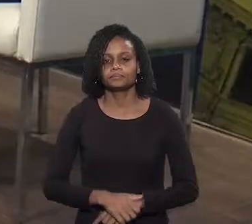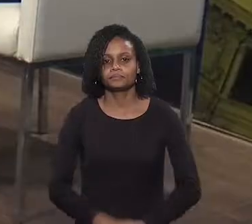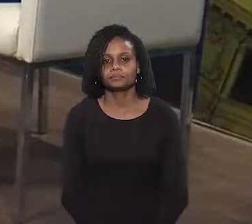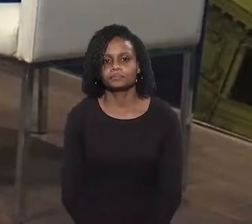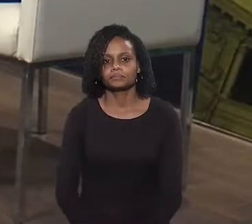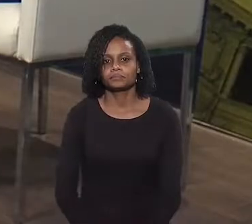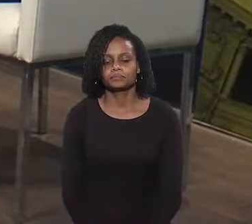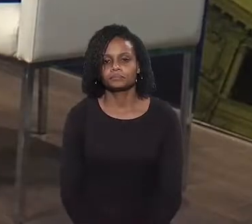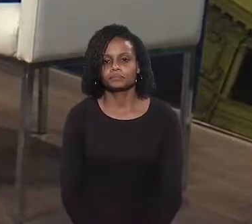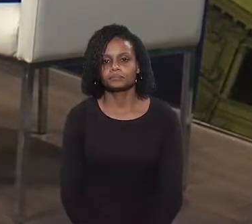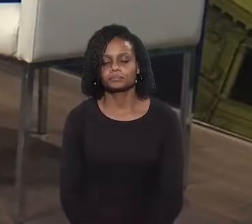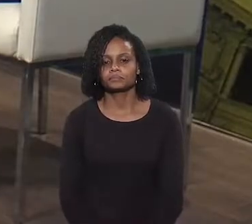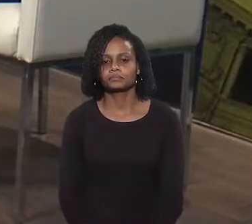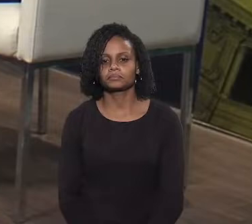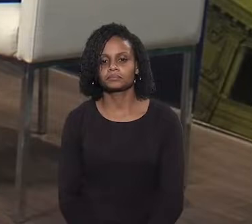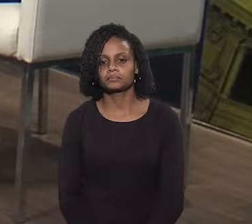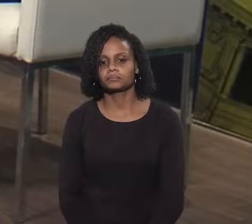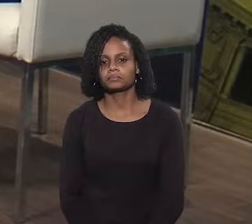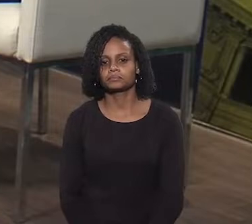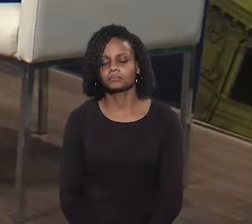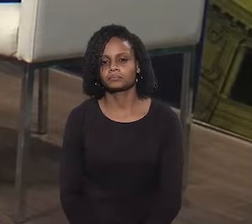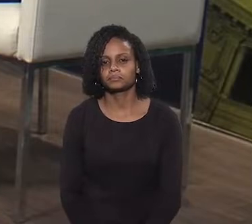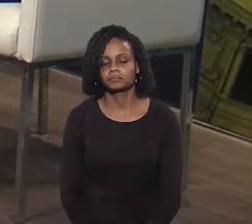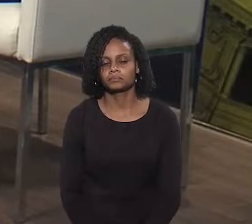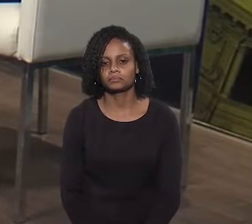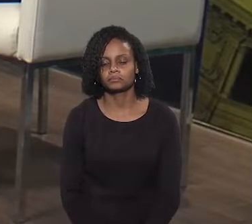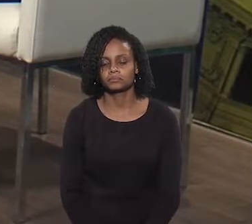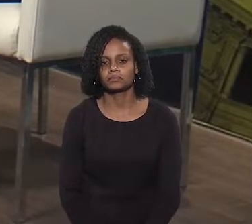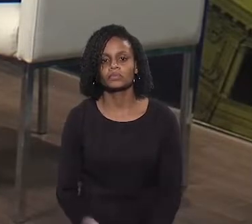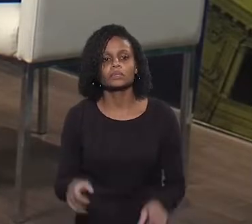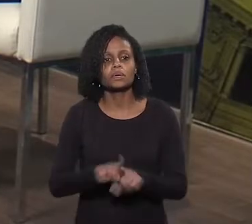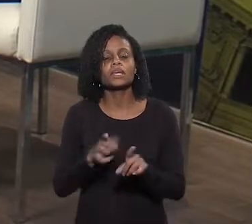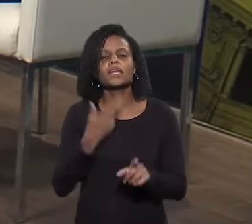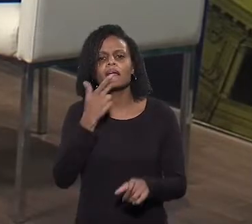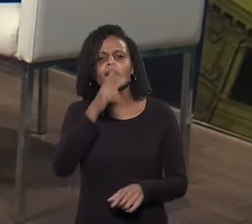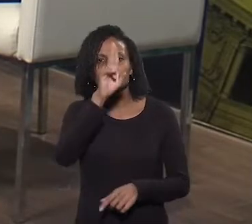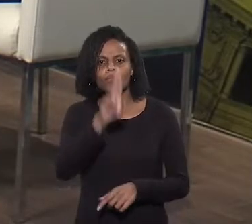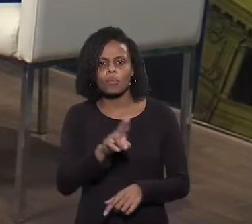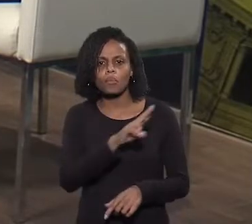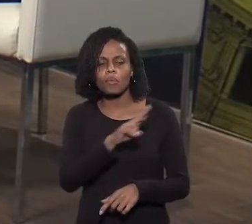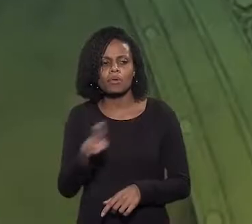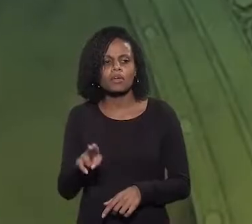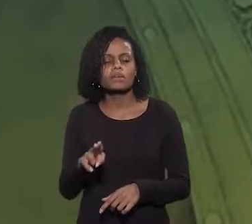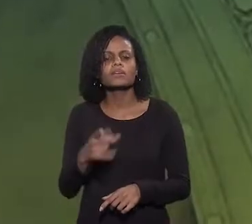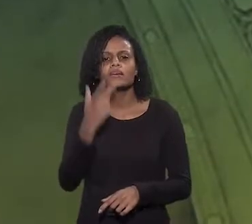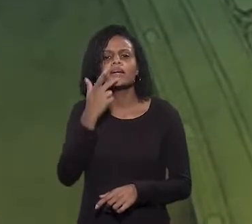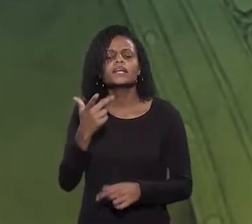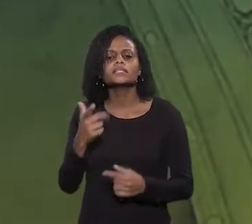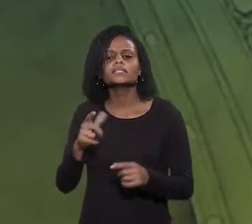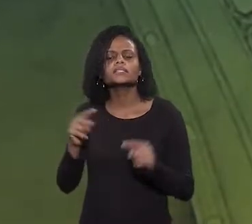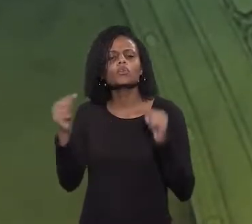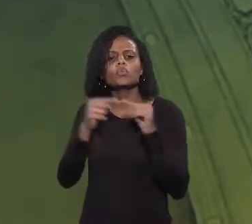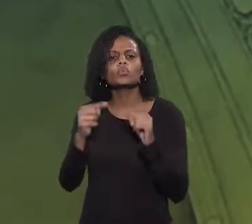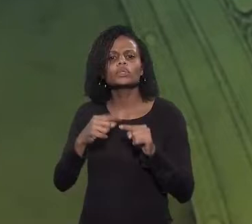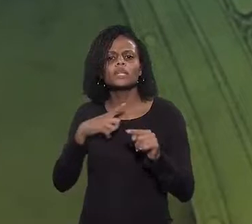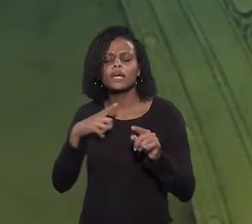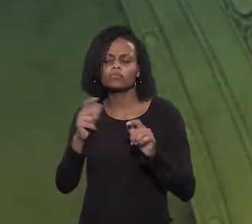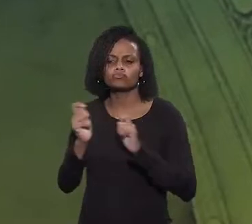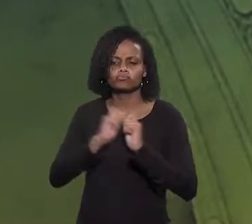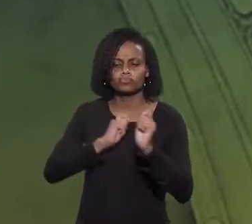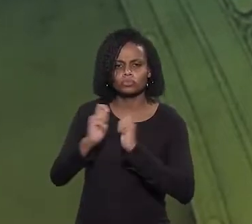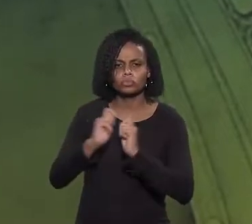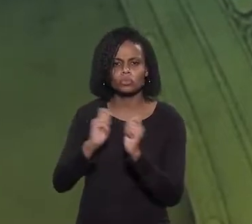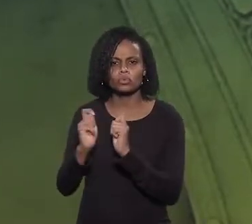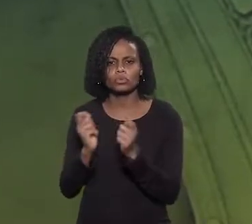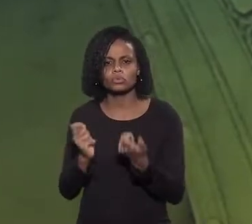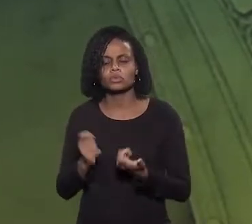hoje. Eu queria que o Frei também falasse um pouquinho sobre essa questão. Existe algum tipo de